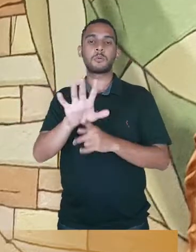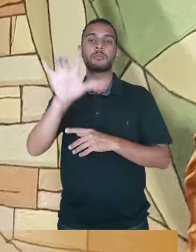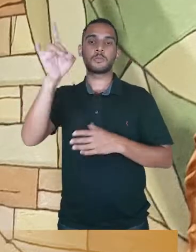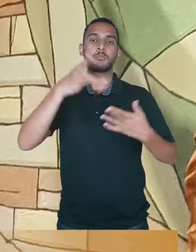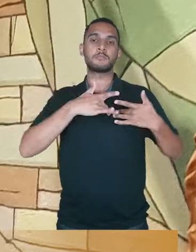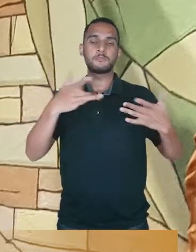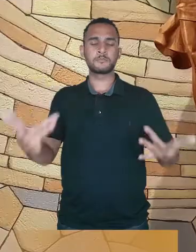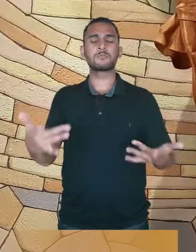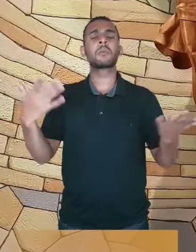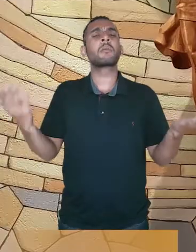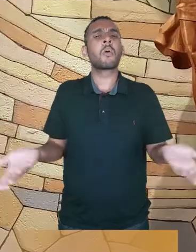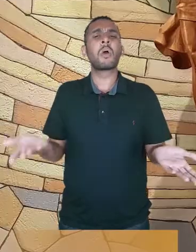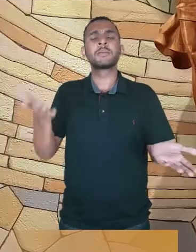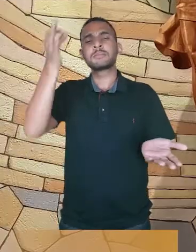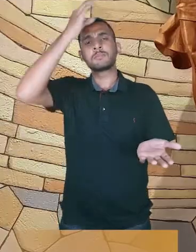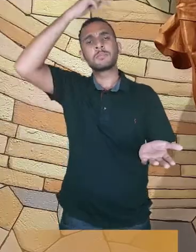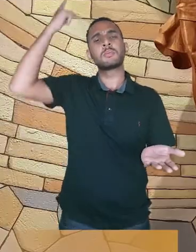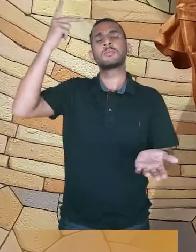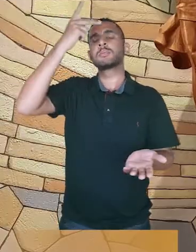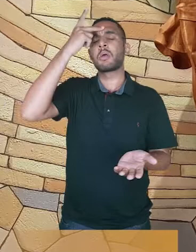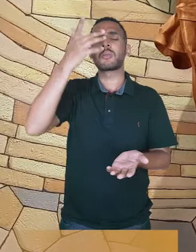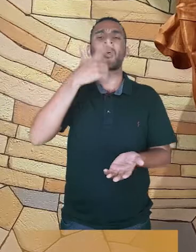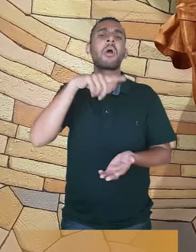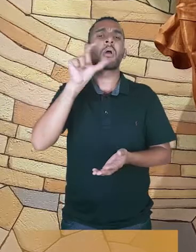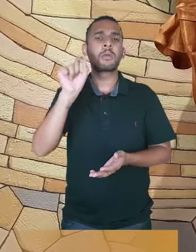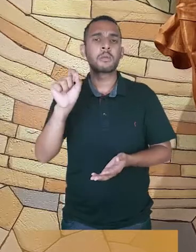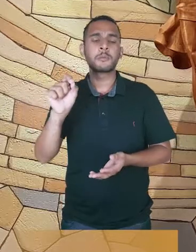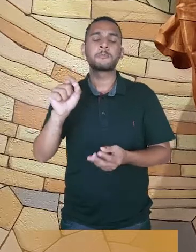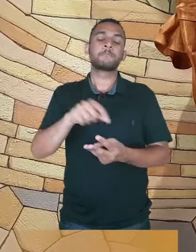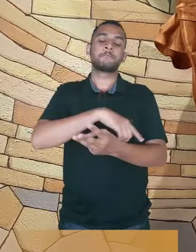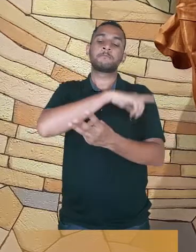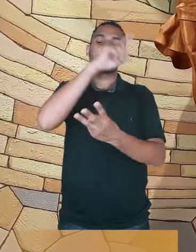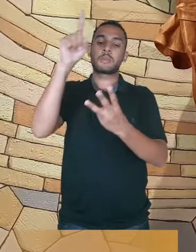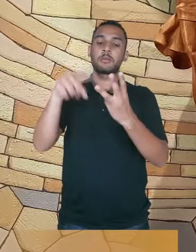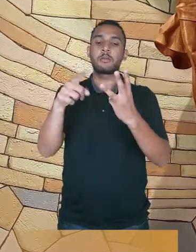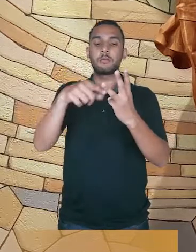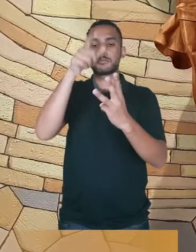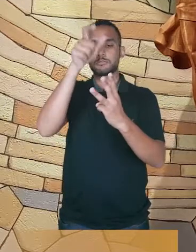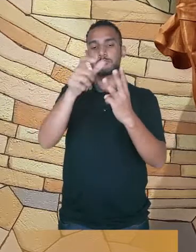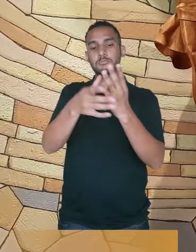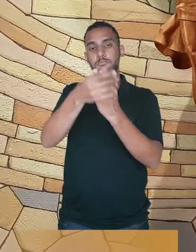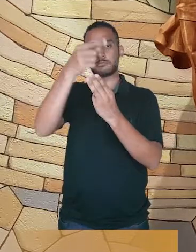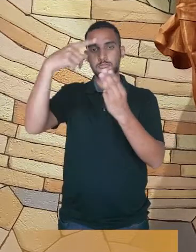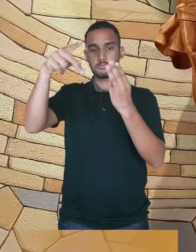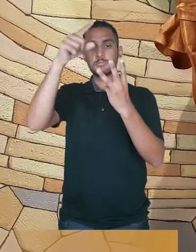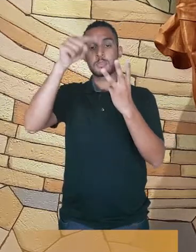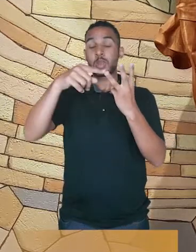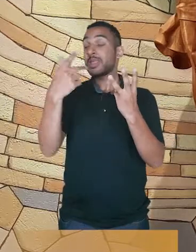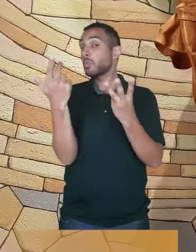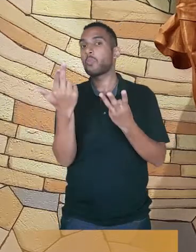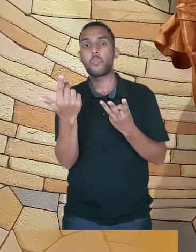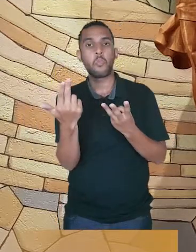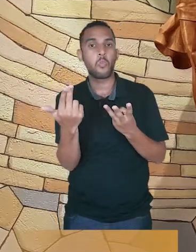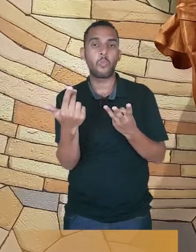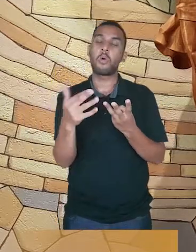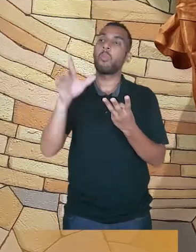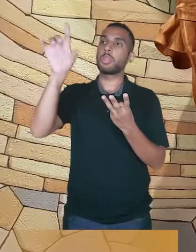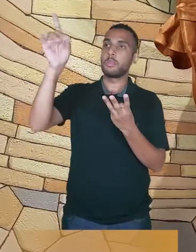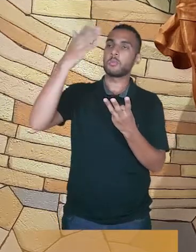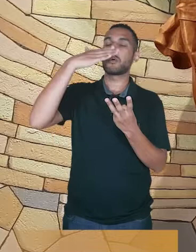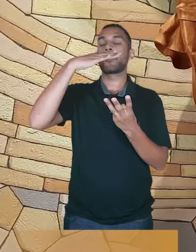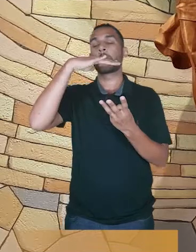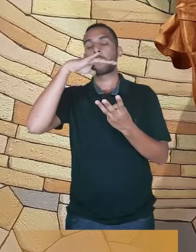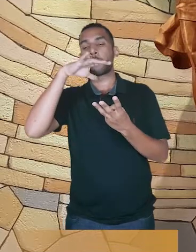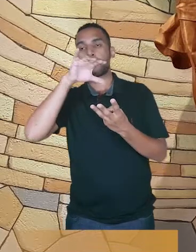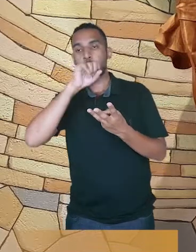santo o espírito santo é a terceira pessoa da santíssima trindade e da mesma grandeza divina